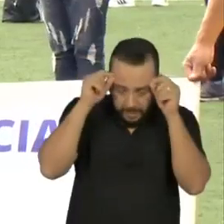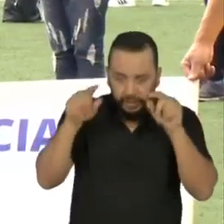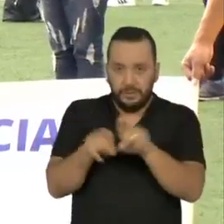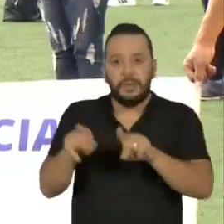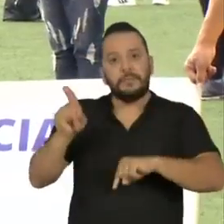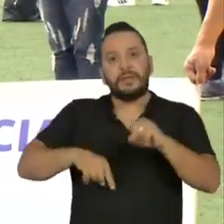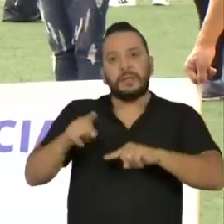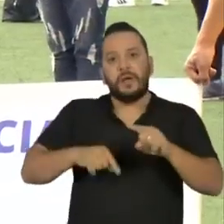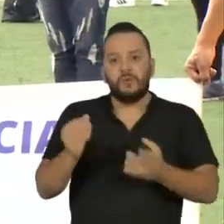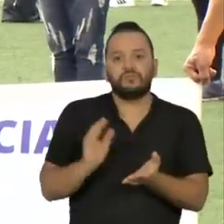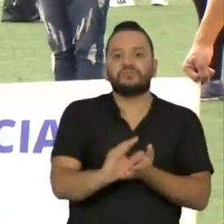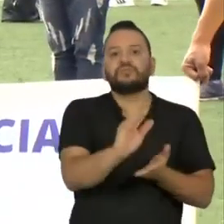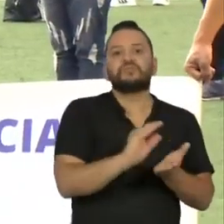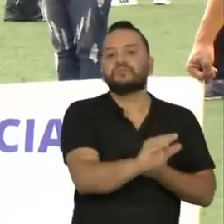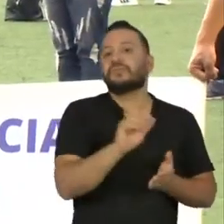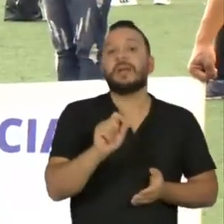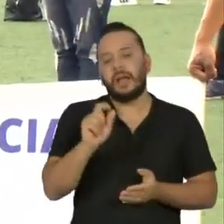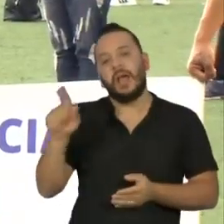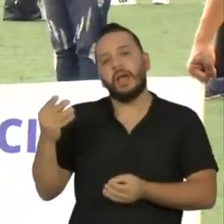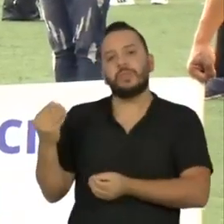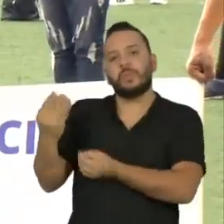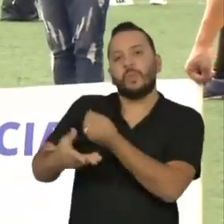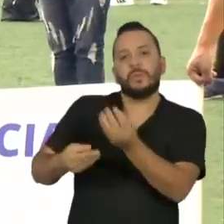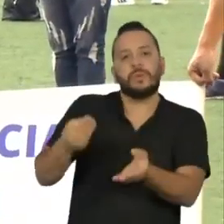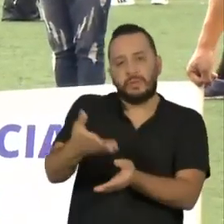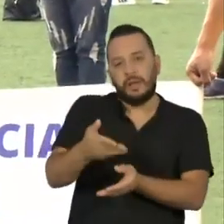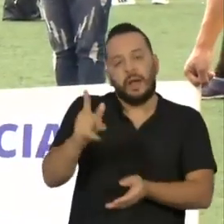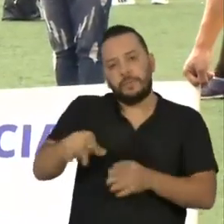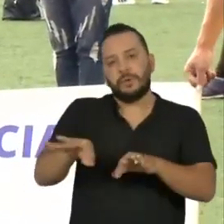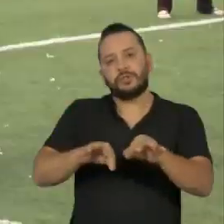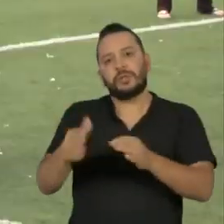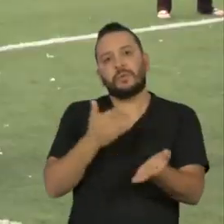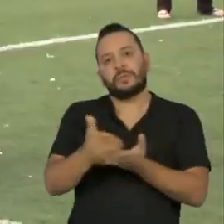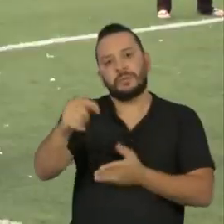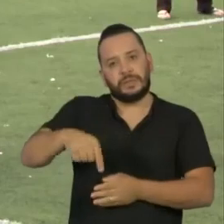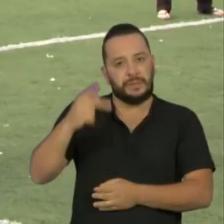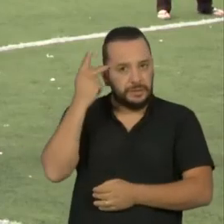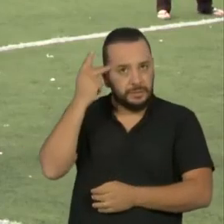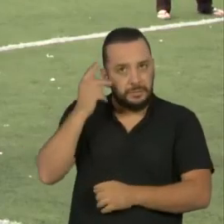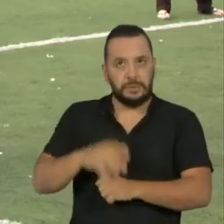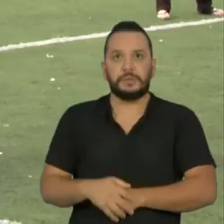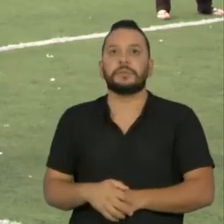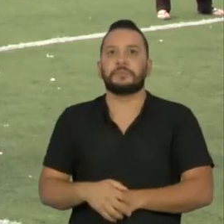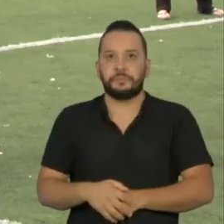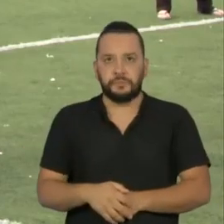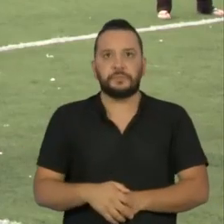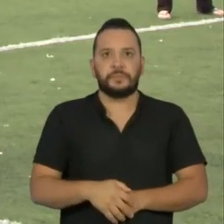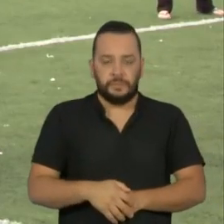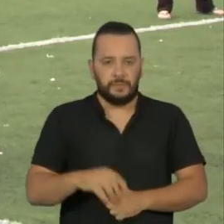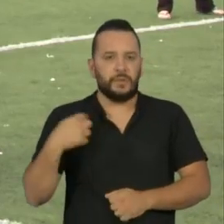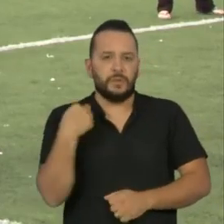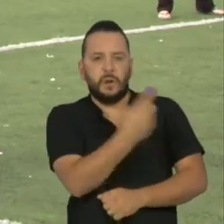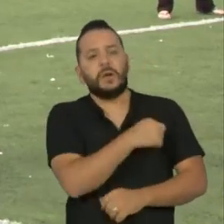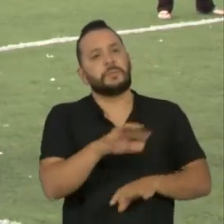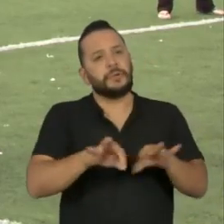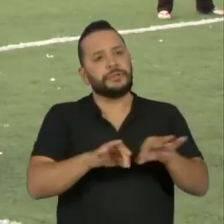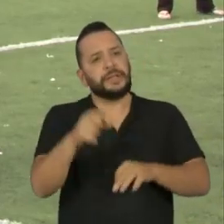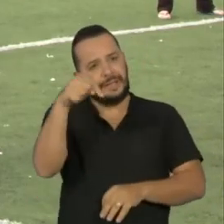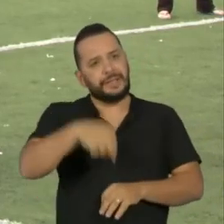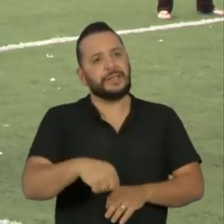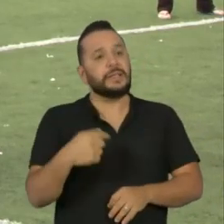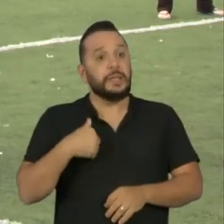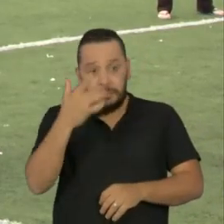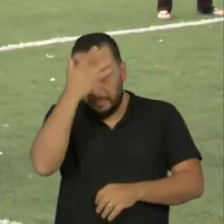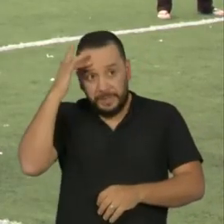e contratações veio de doações. É uma iniciativa pioneira no estado de São Paulo. As iniciativas que nós temos feito aqui, elas são mantidas principalmente por